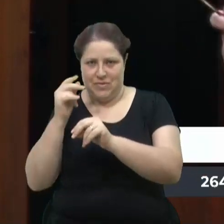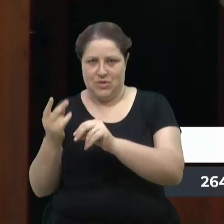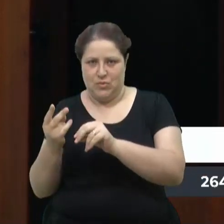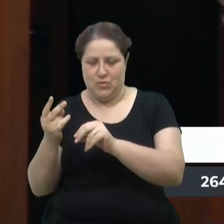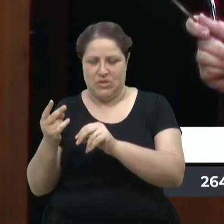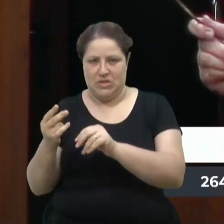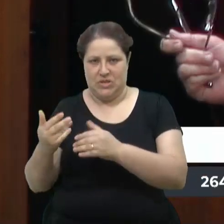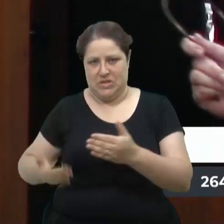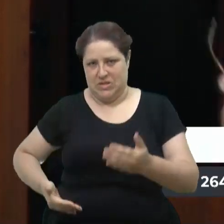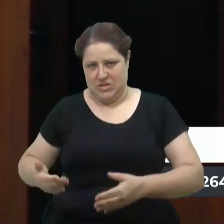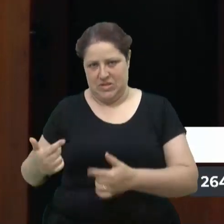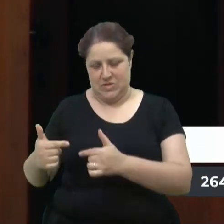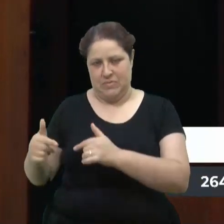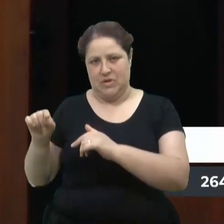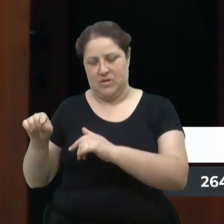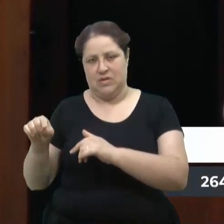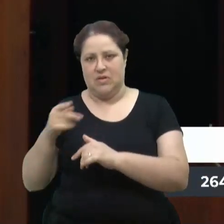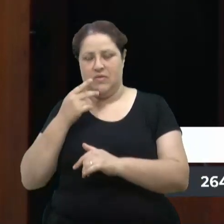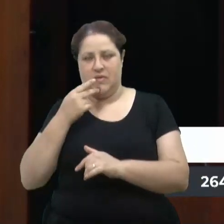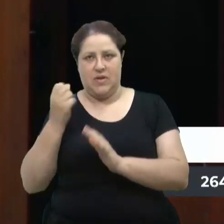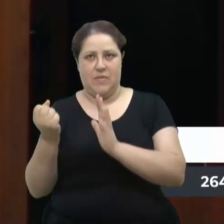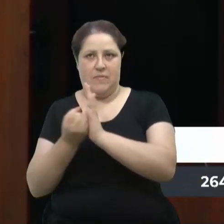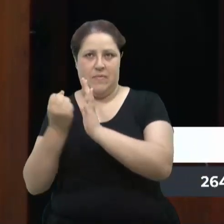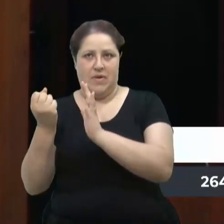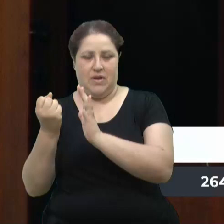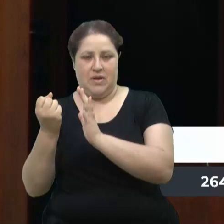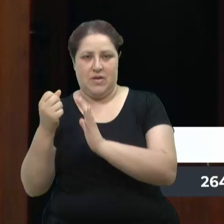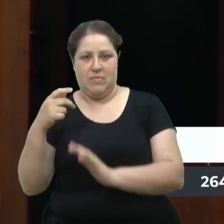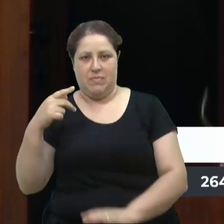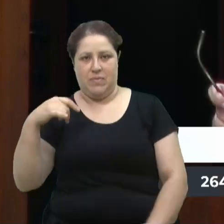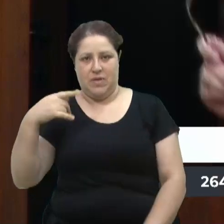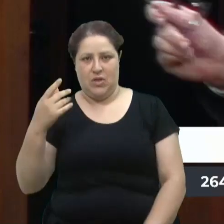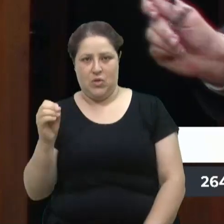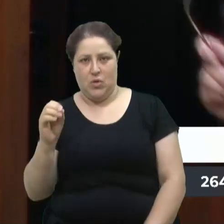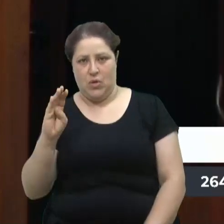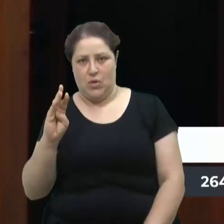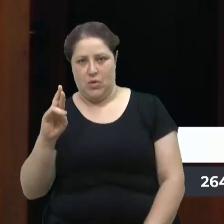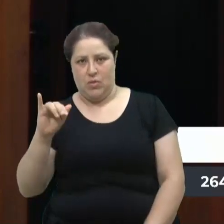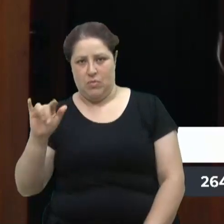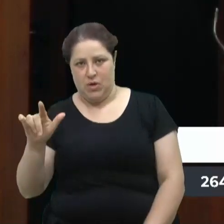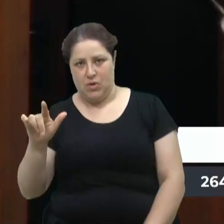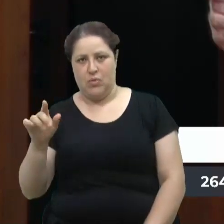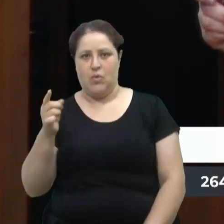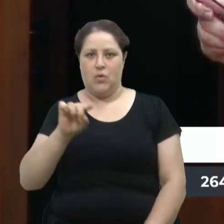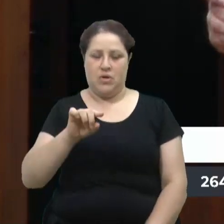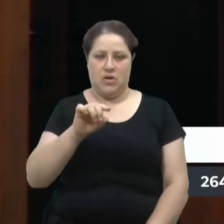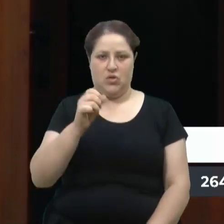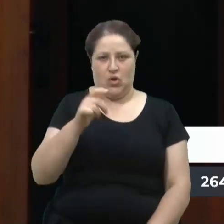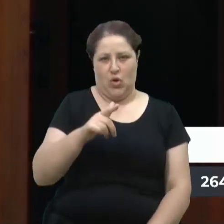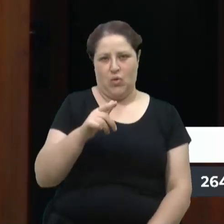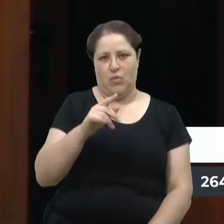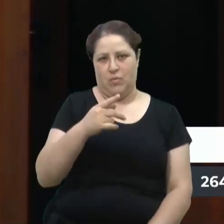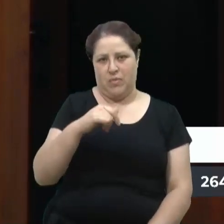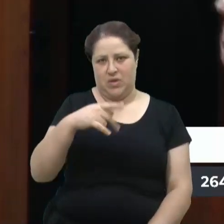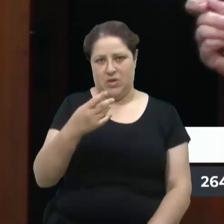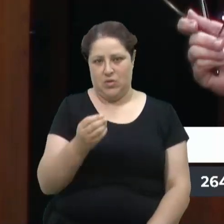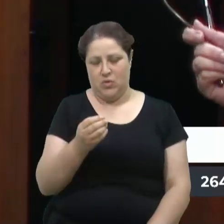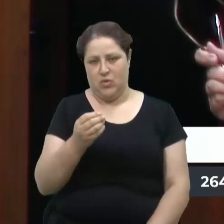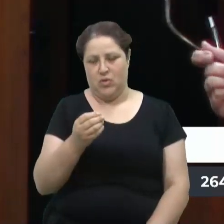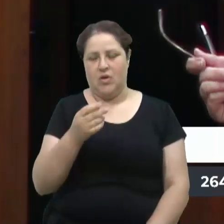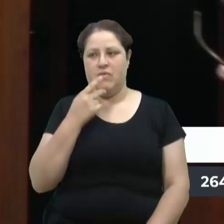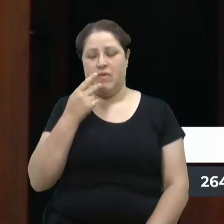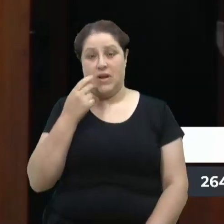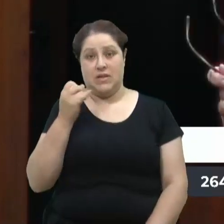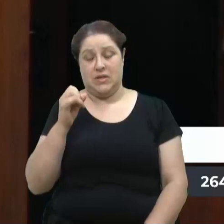eu não lembro a marca, o Pinho Bril, fica dentro do orçamento que a dona Sônia mandou. Dona Sônia era responsável, ou